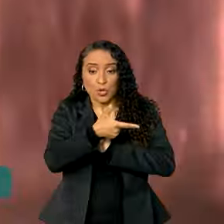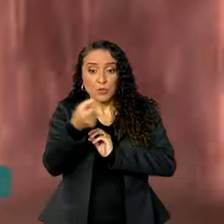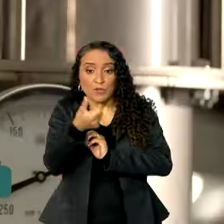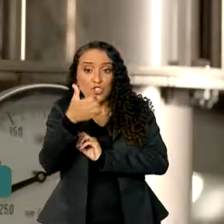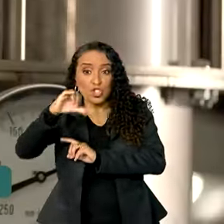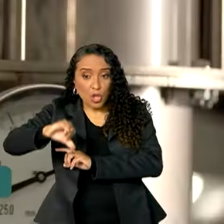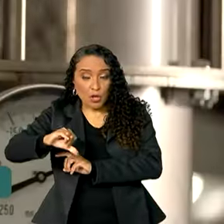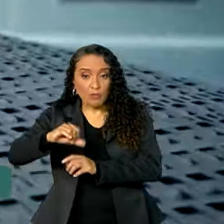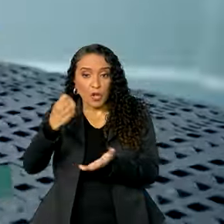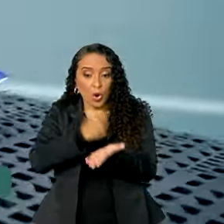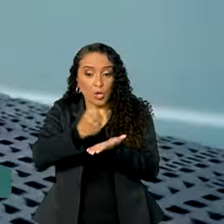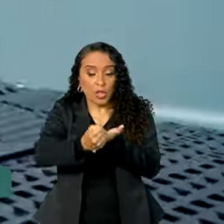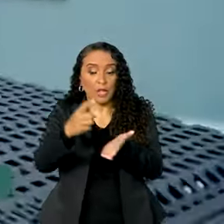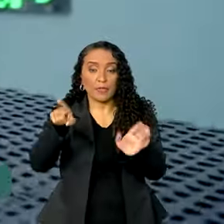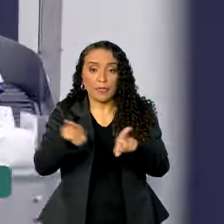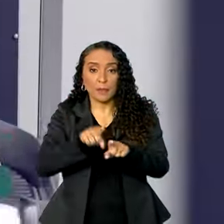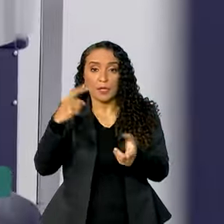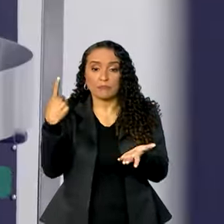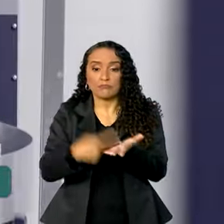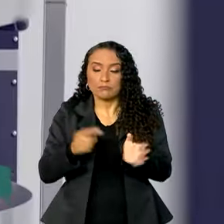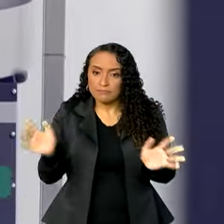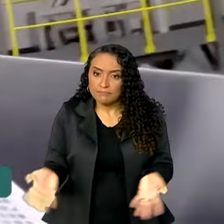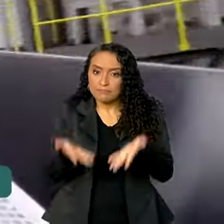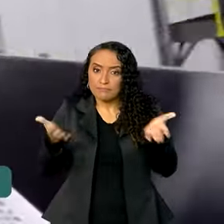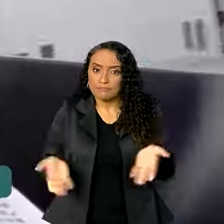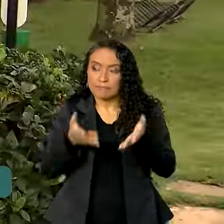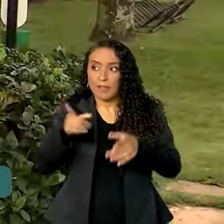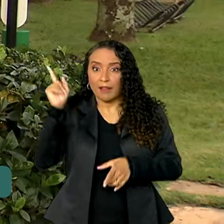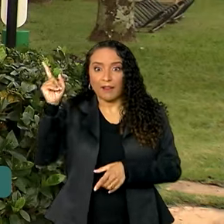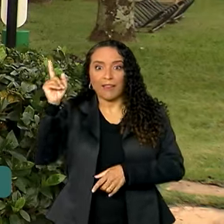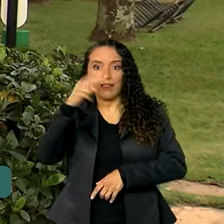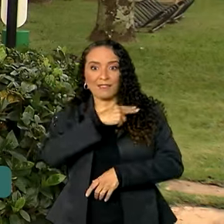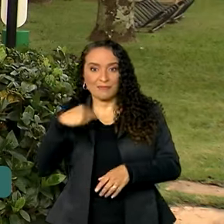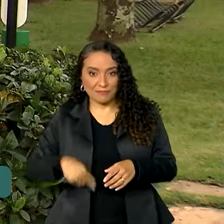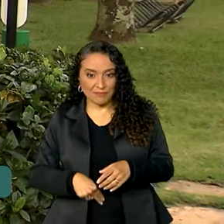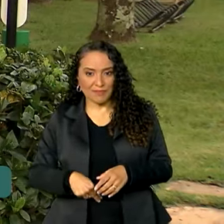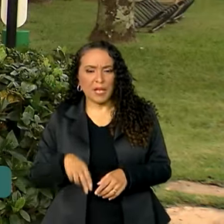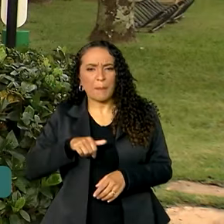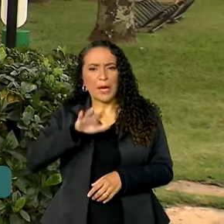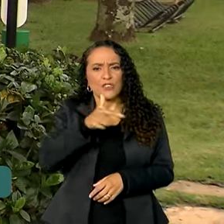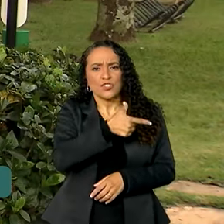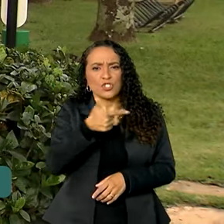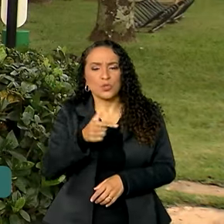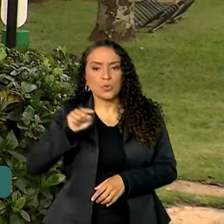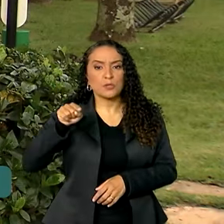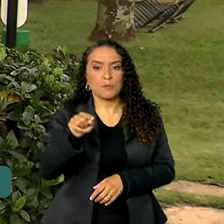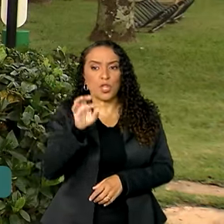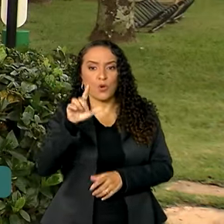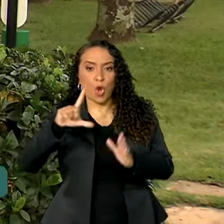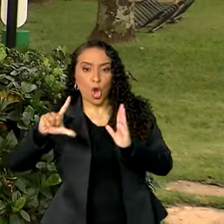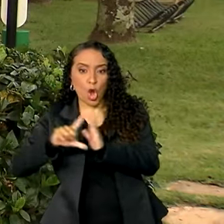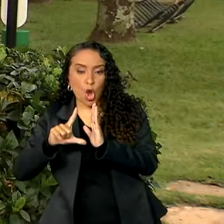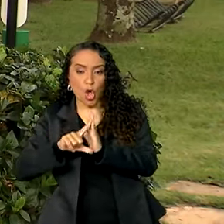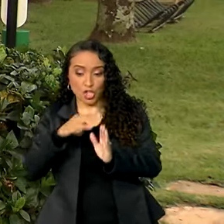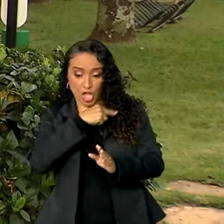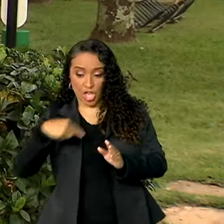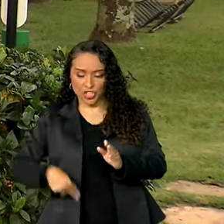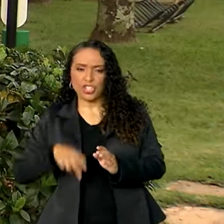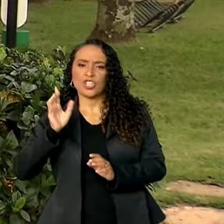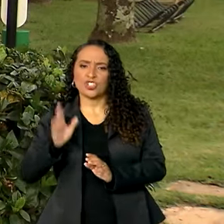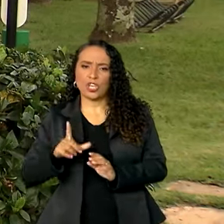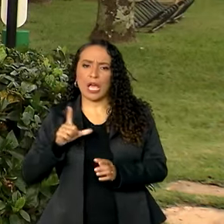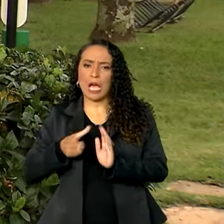contrato também prevê a promoção do produto no país asiático. Com mais de 22 mil lojas, a gigante chinesa já